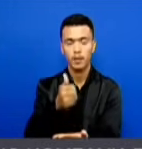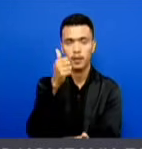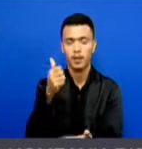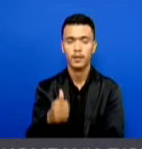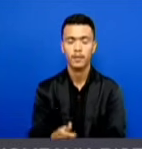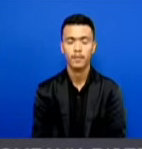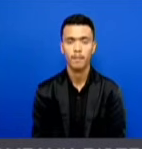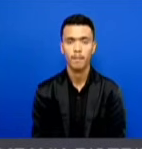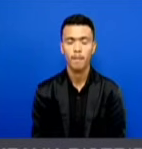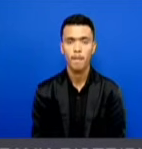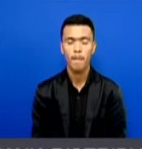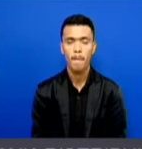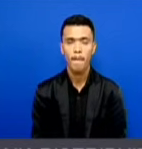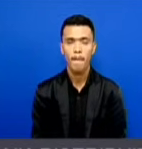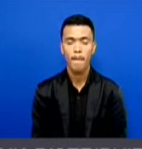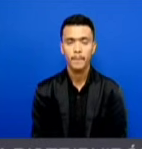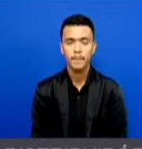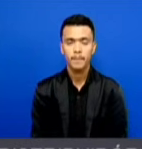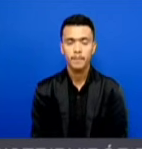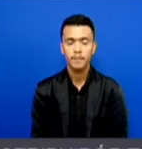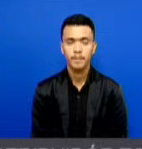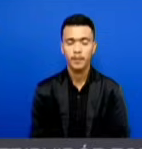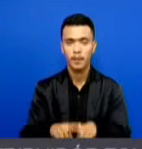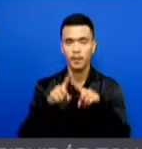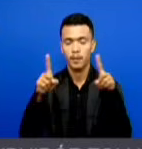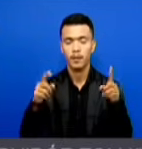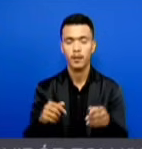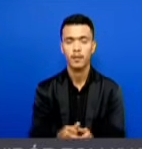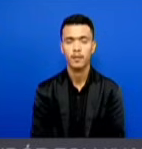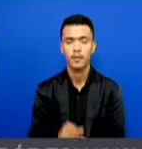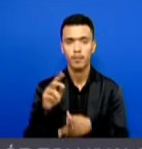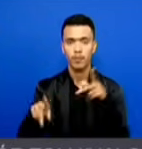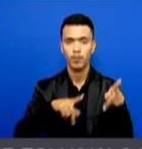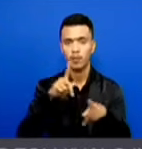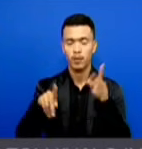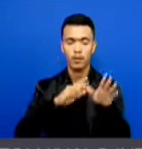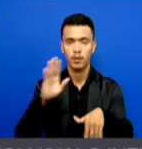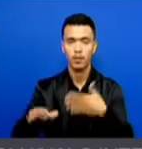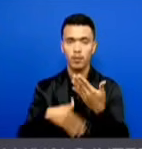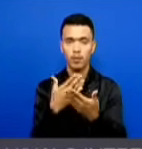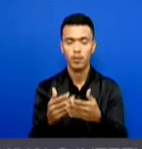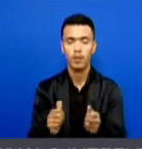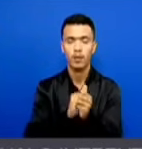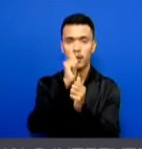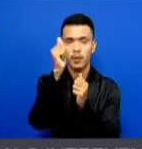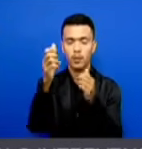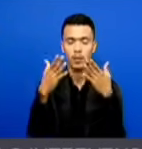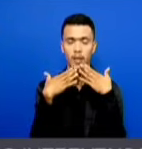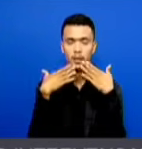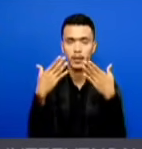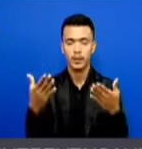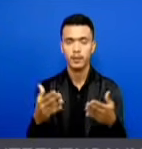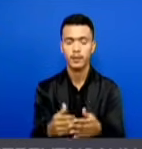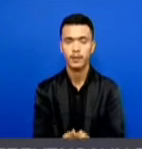irene lalu sebahau ne apoio antes de ir a dentro do meu apoio barral, meu bebê população Fatukeru toma, hau ato hau ne agradece, nos mete